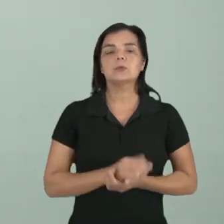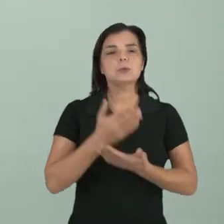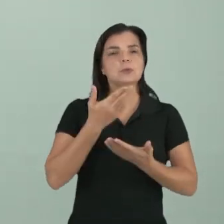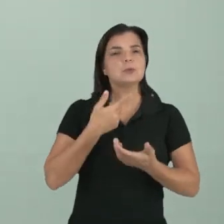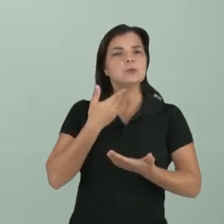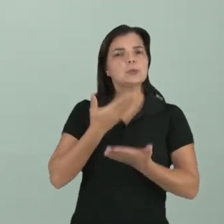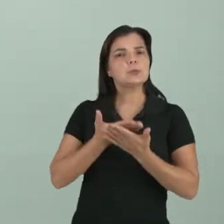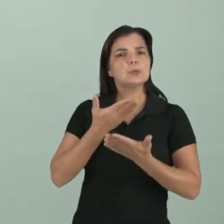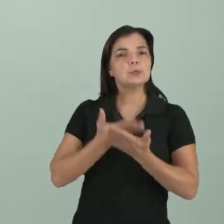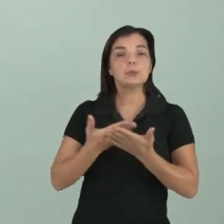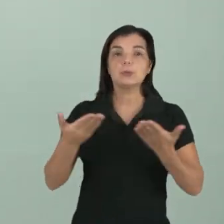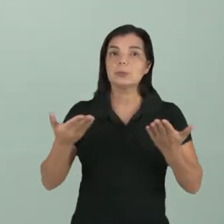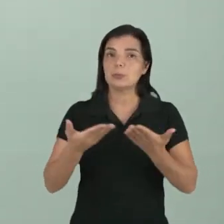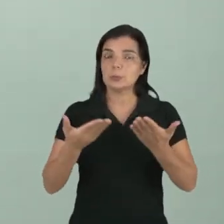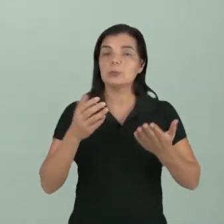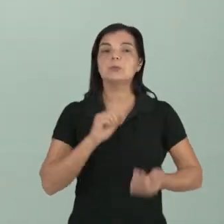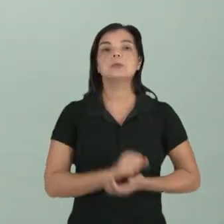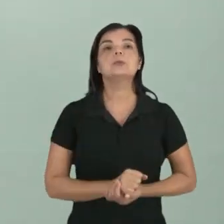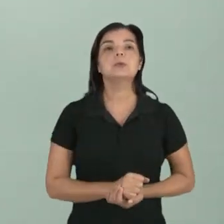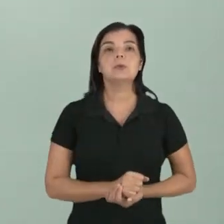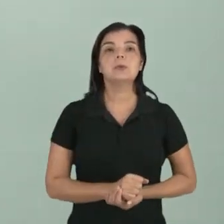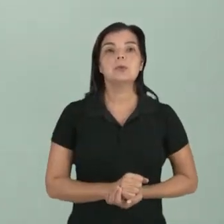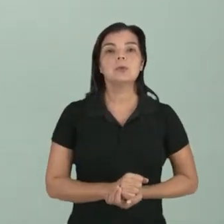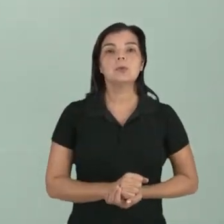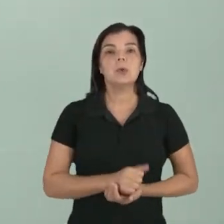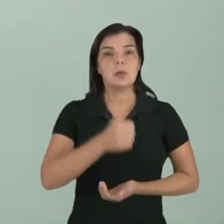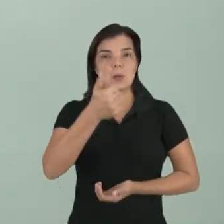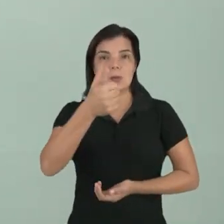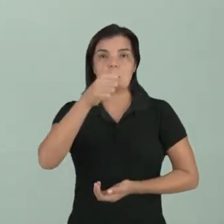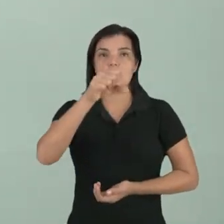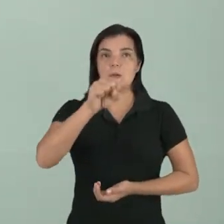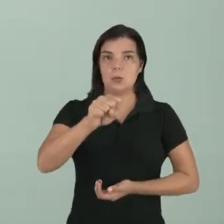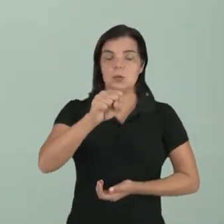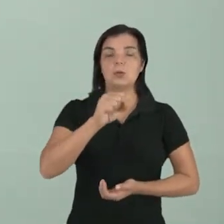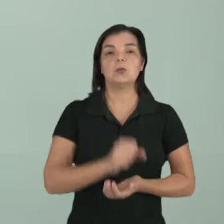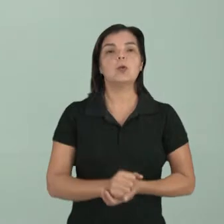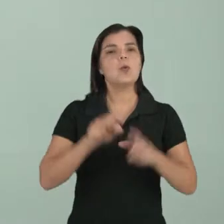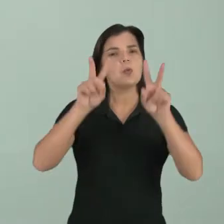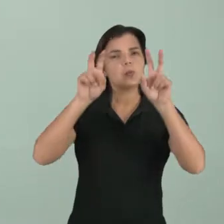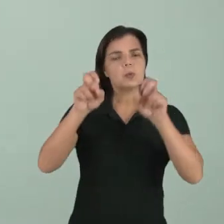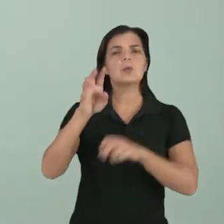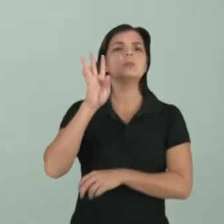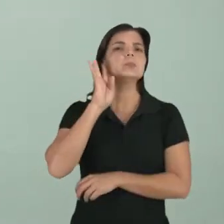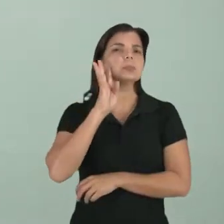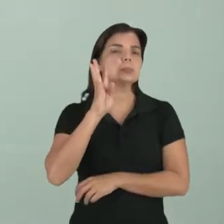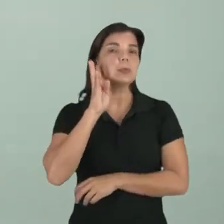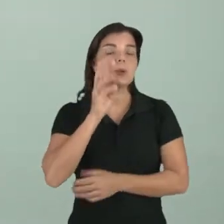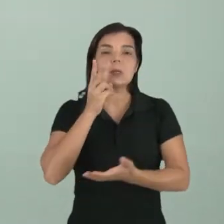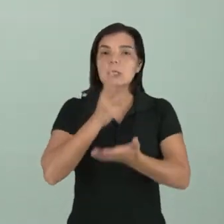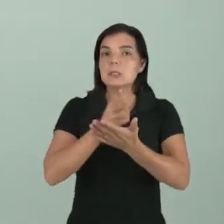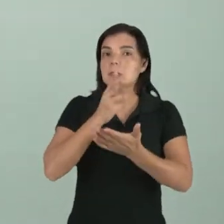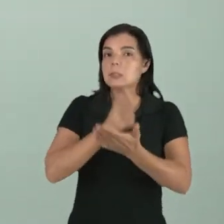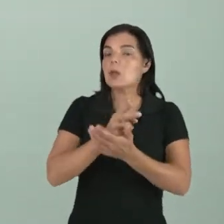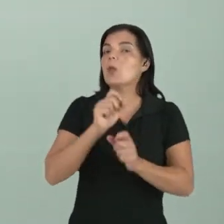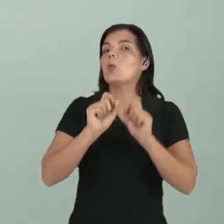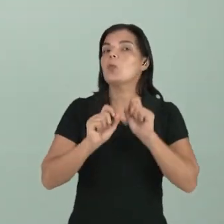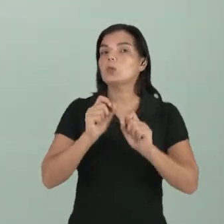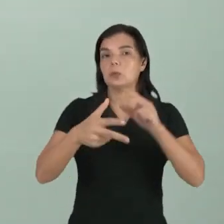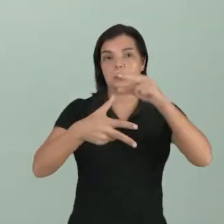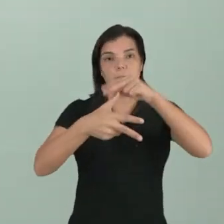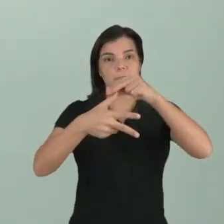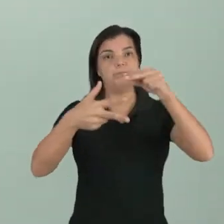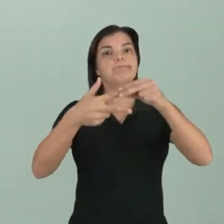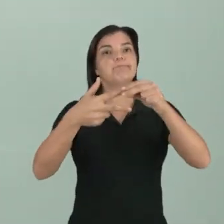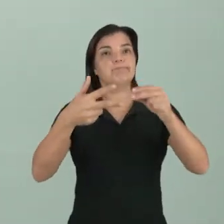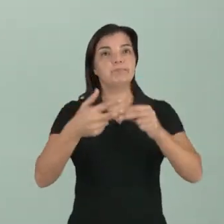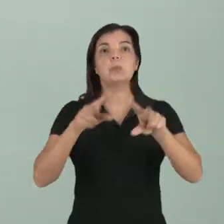estar trabalhando hoje na aula, a aula 18ª, uma temática bem interessante que sempre tem caído nos Enem,